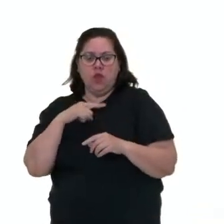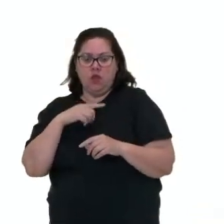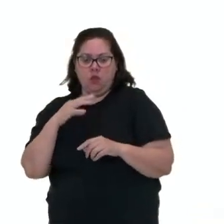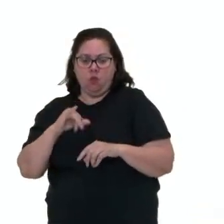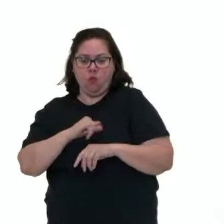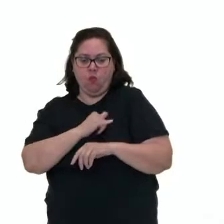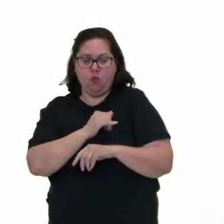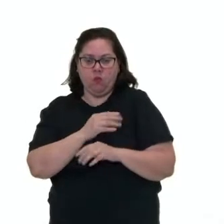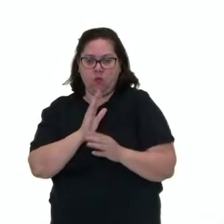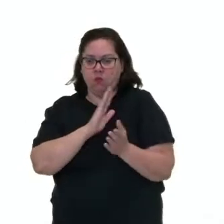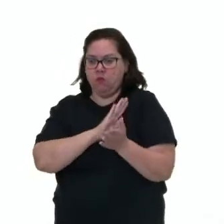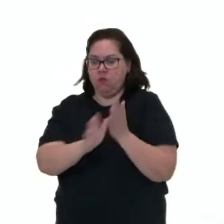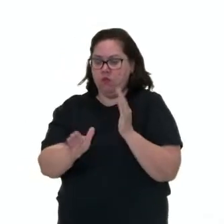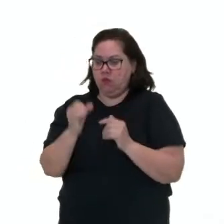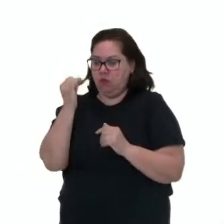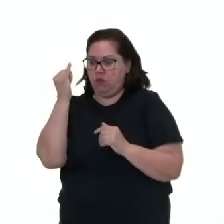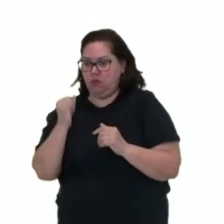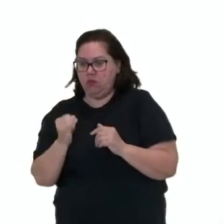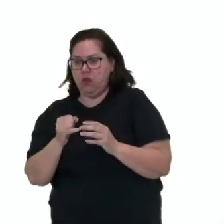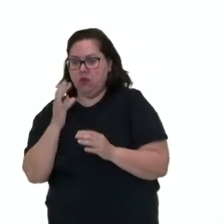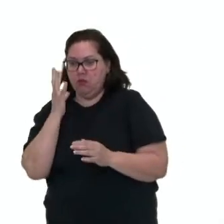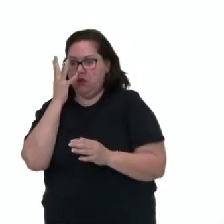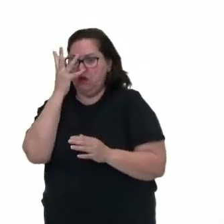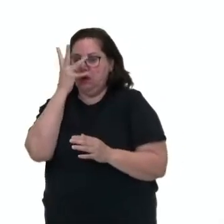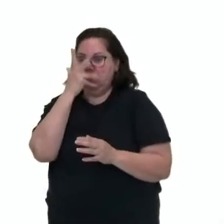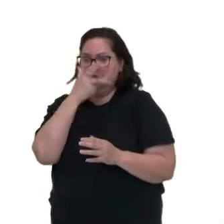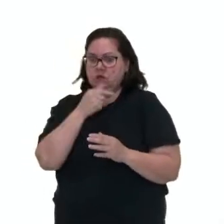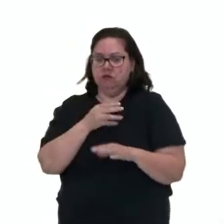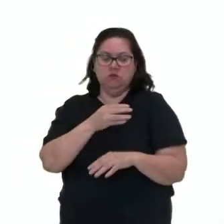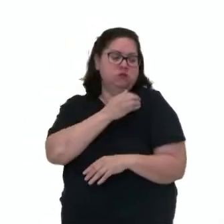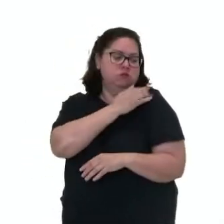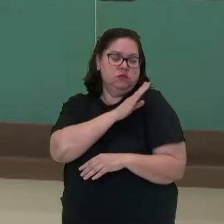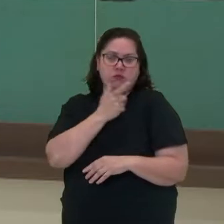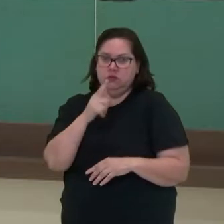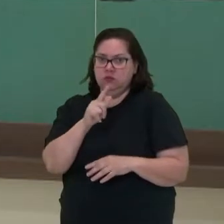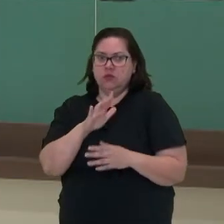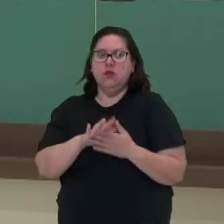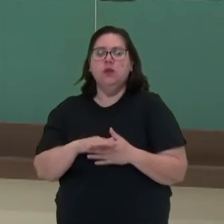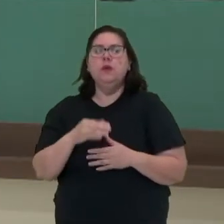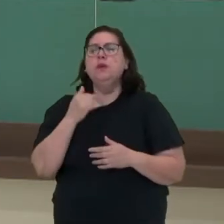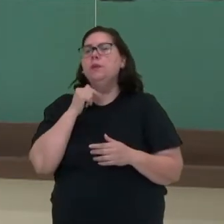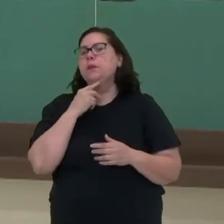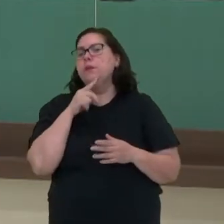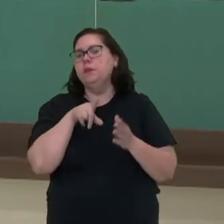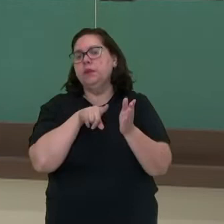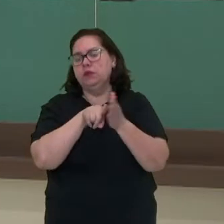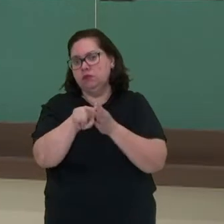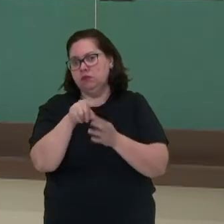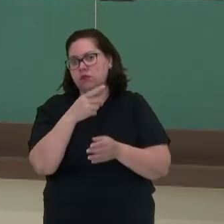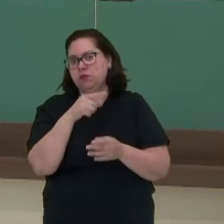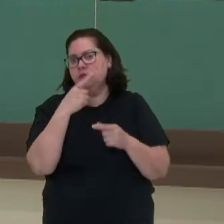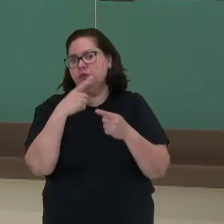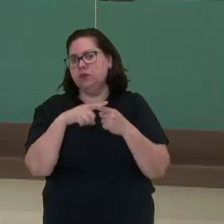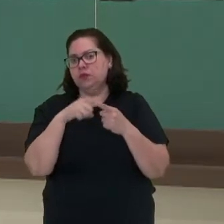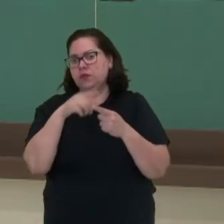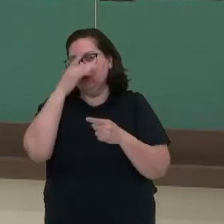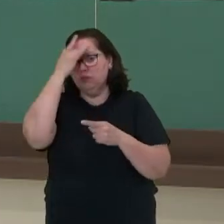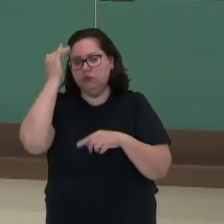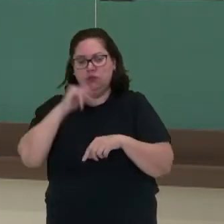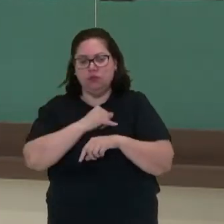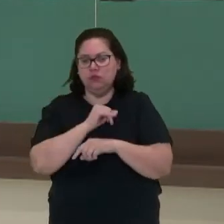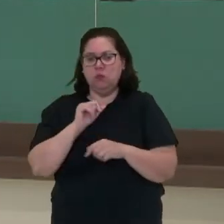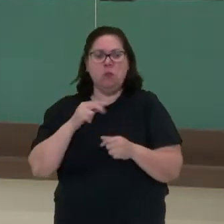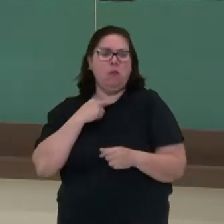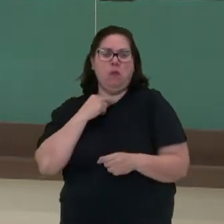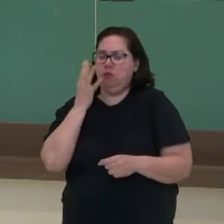uma fuga do estereótipo da indústria cultural, mostrando a beleza sem preconceito. Agora eu pergunto para vocês, por que que a pessoa gordinha ela não pode ser